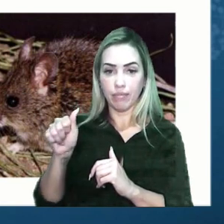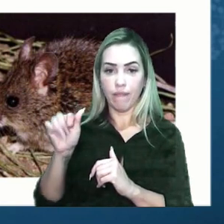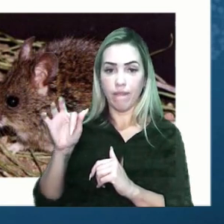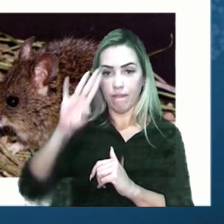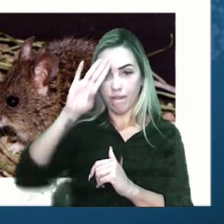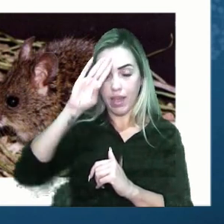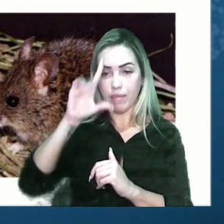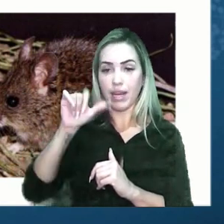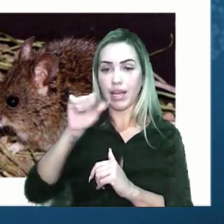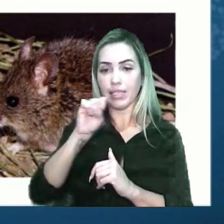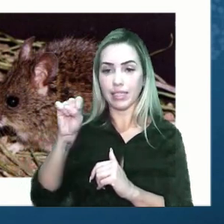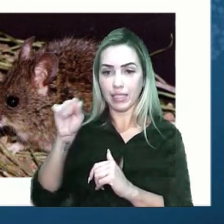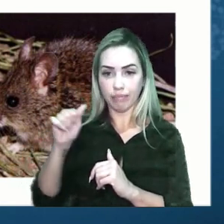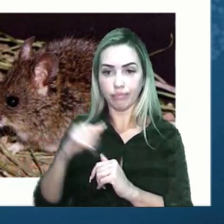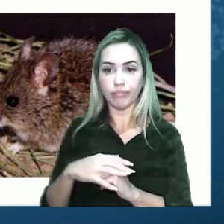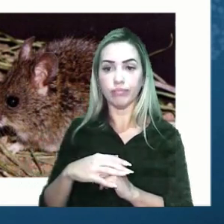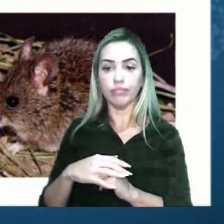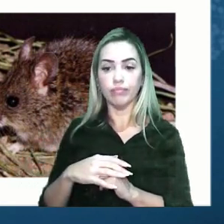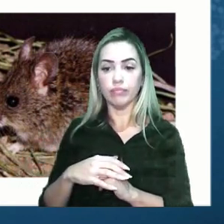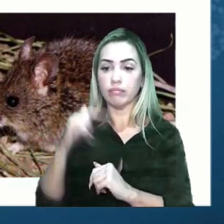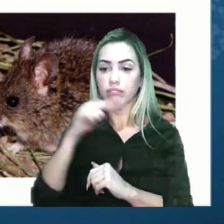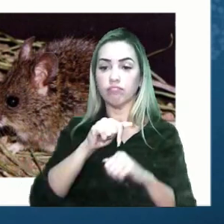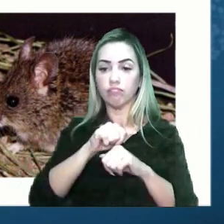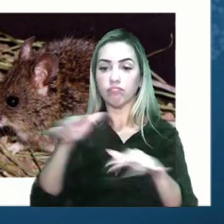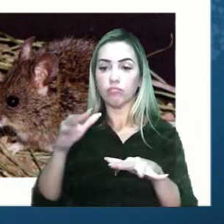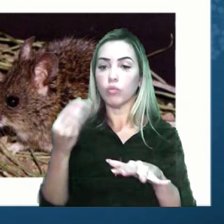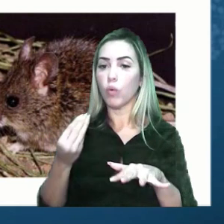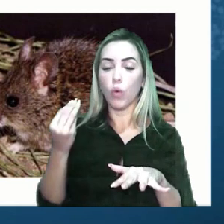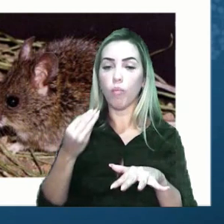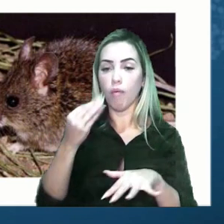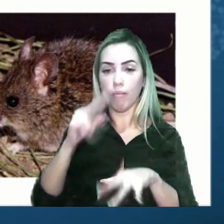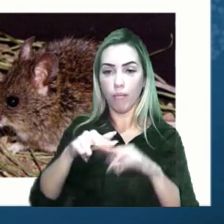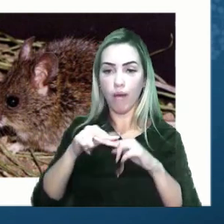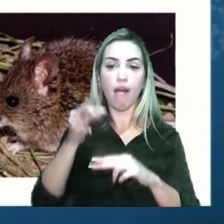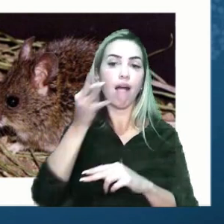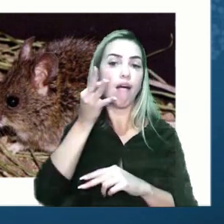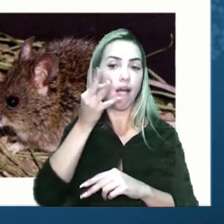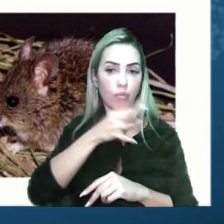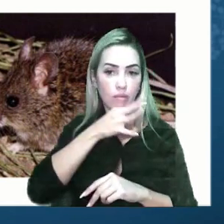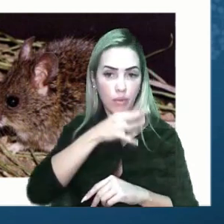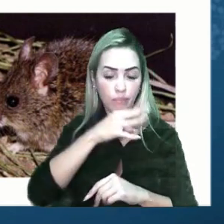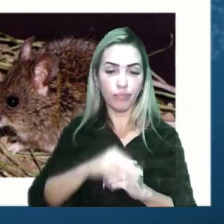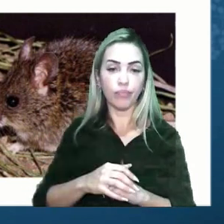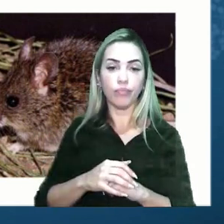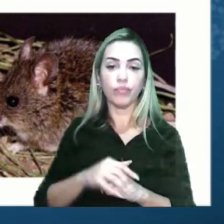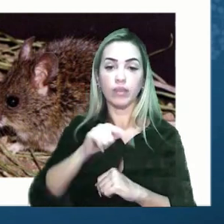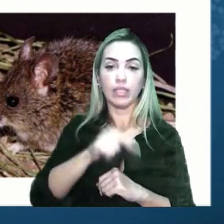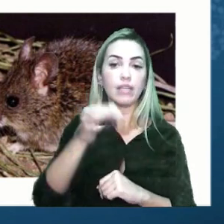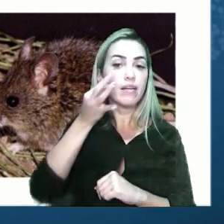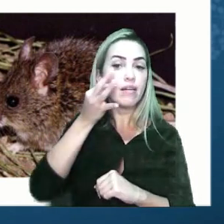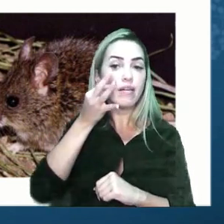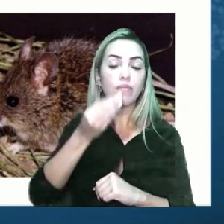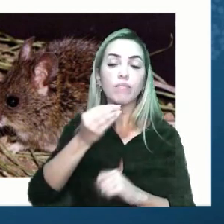de Lassa, e ele é transmissível por ratos, e os ratos